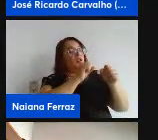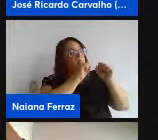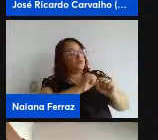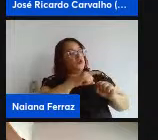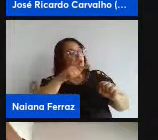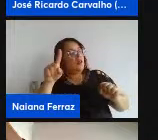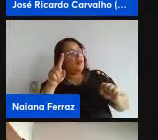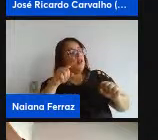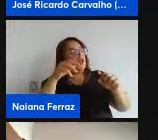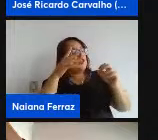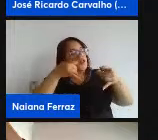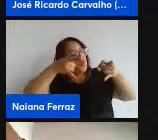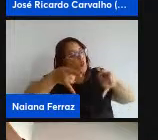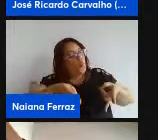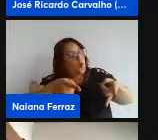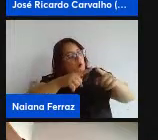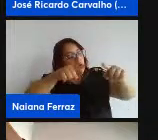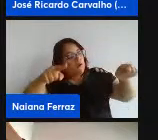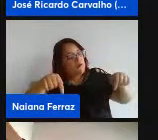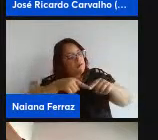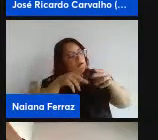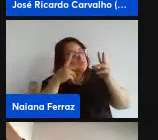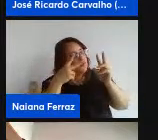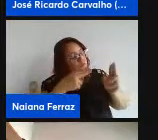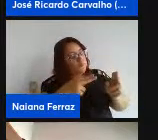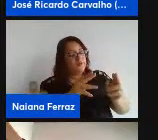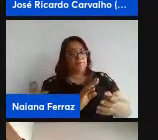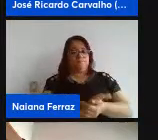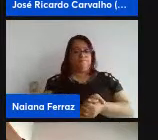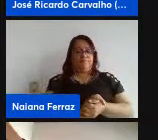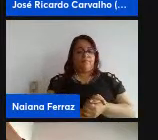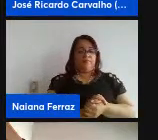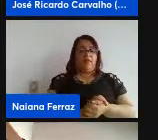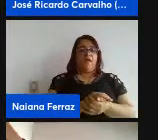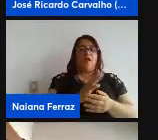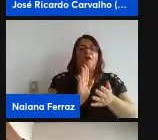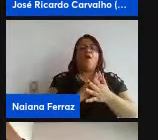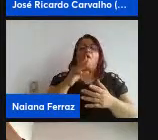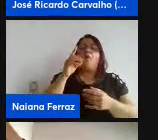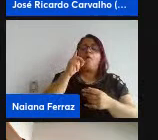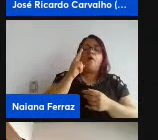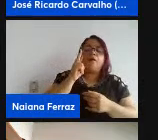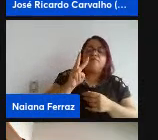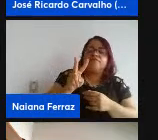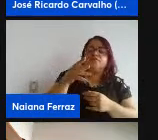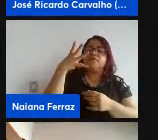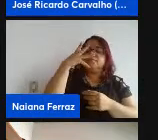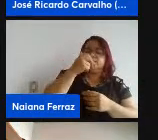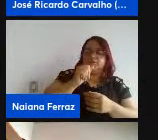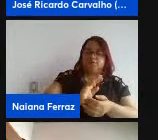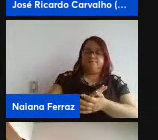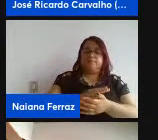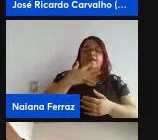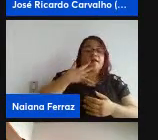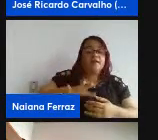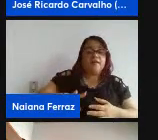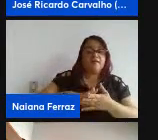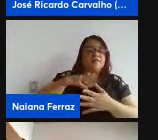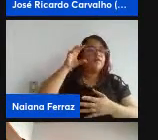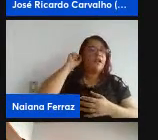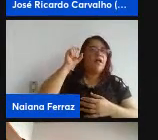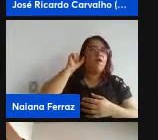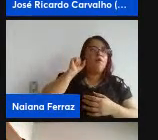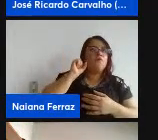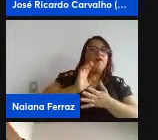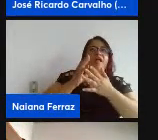olha que bonito, as crianças, quando elas ouvem um tipo de linguagem, elas tentam reproduzir